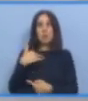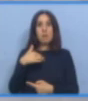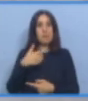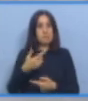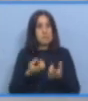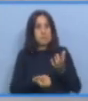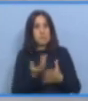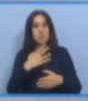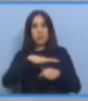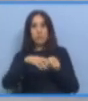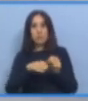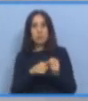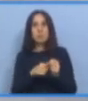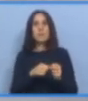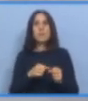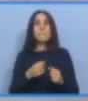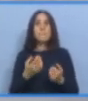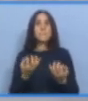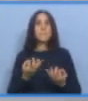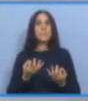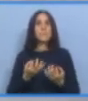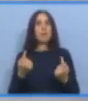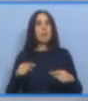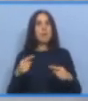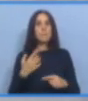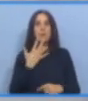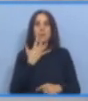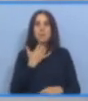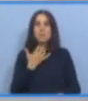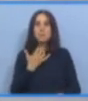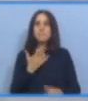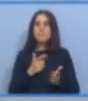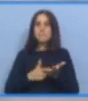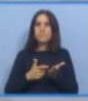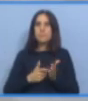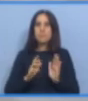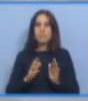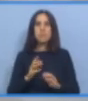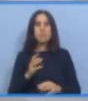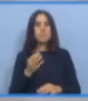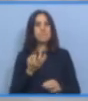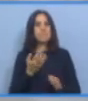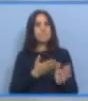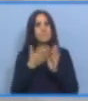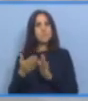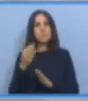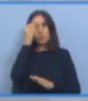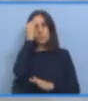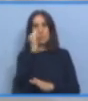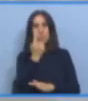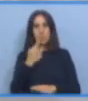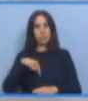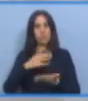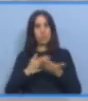suas produções são destruídas. E, portanto, há aqui um cuidado que é preciso ter e é preciso também, uma das recomendações que